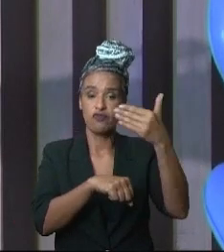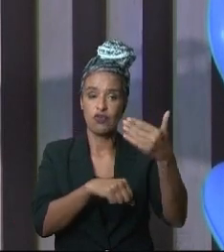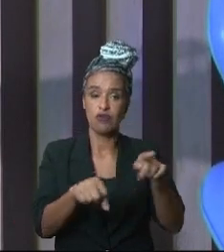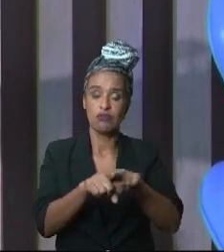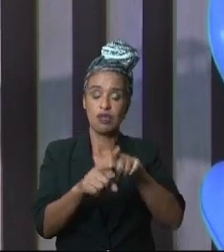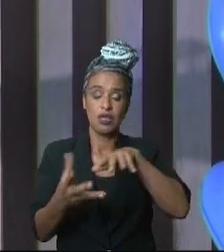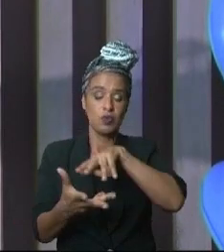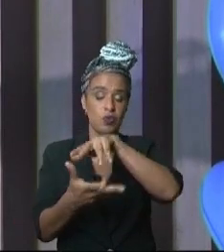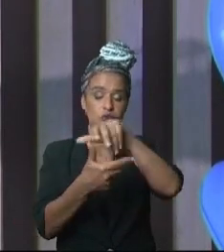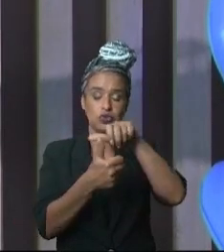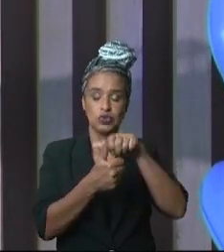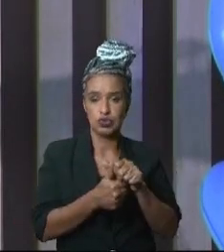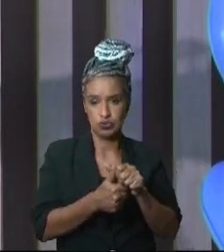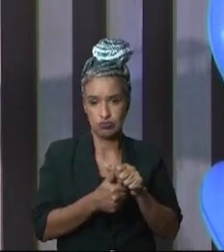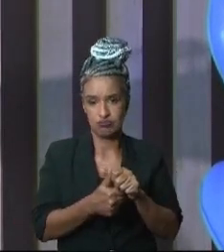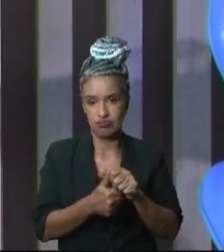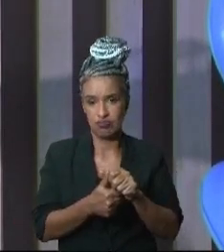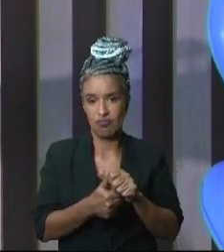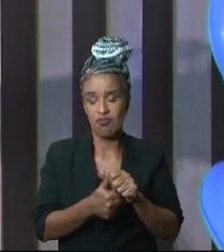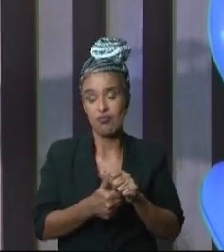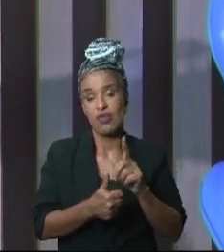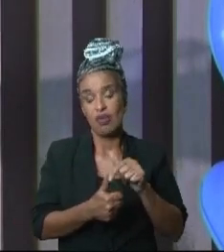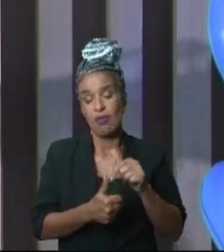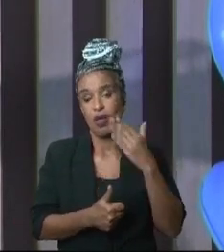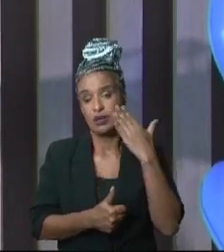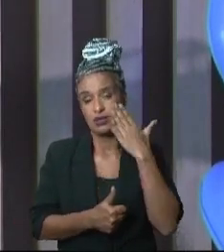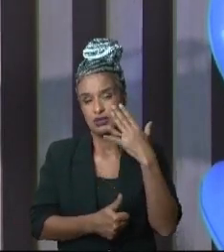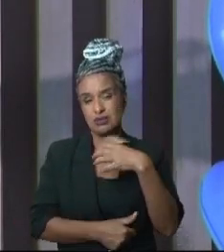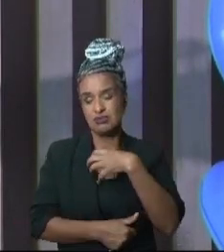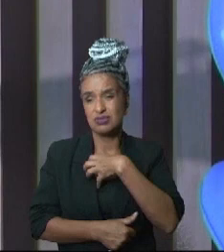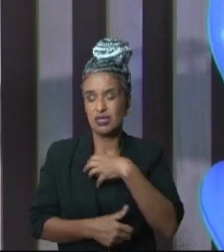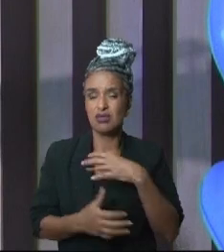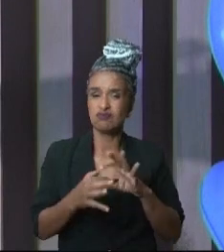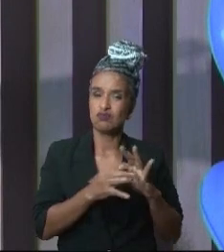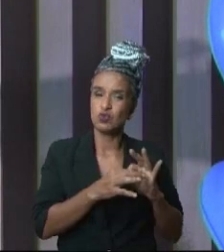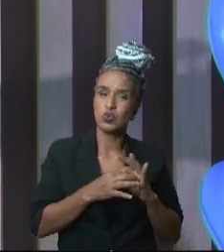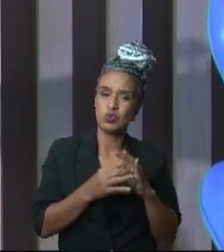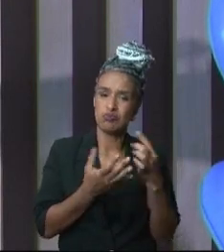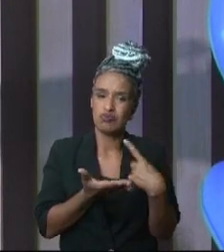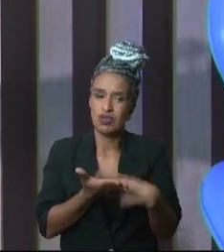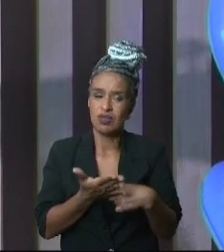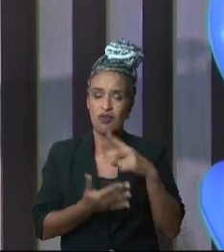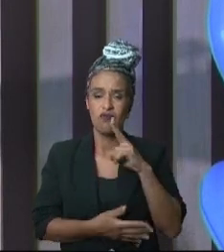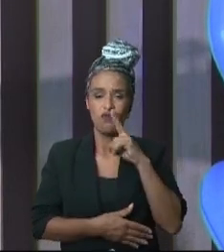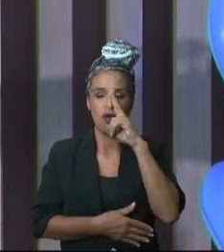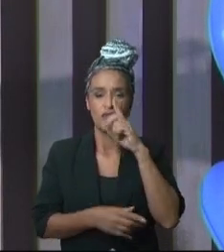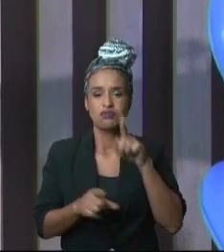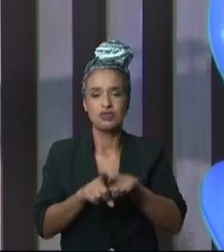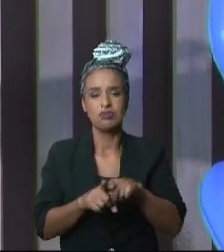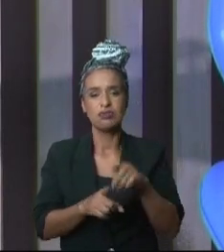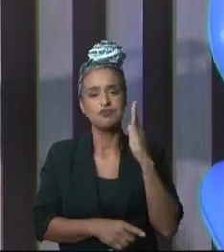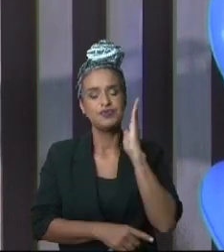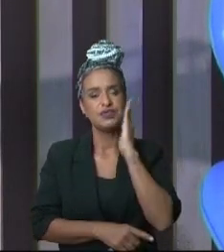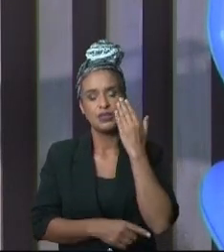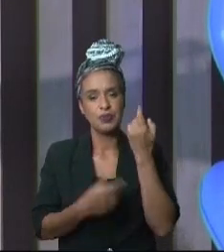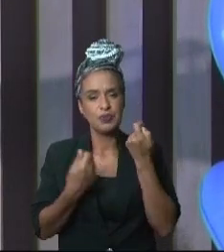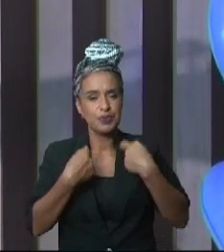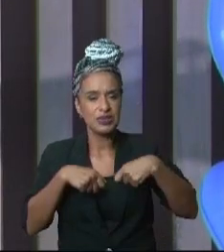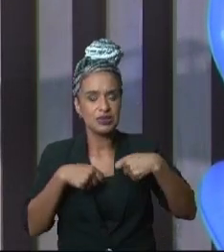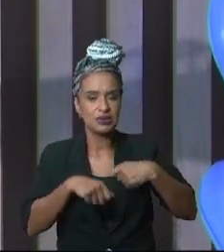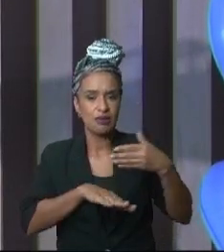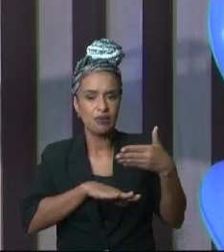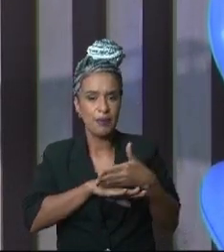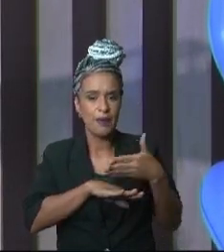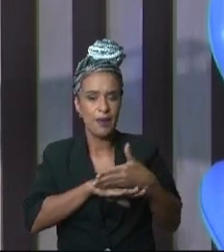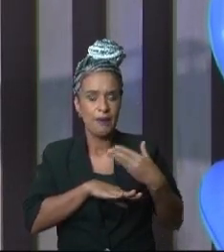área do Atlântico. E, embora a gente se sinta mais unidos e mais fortes, nós entendemos também que precisamos